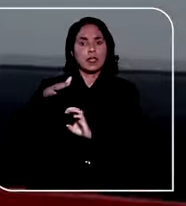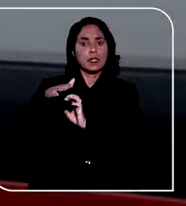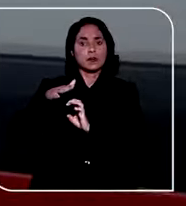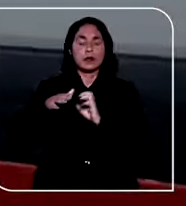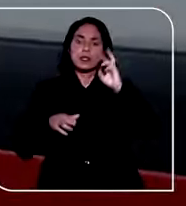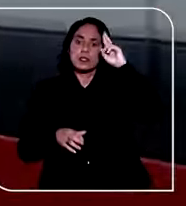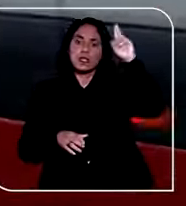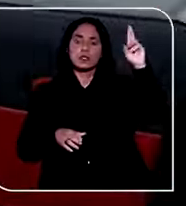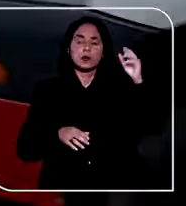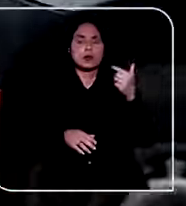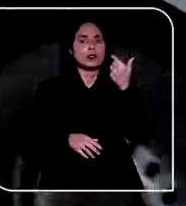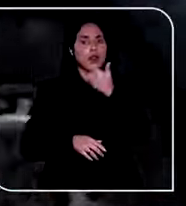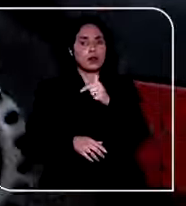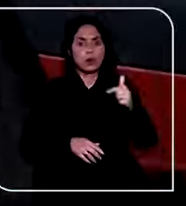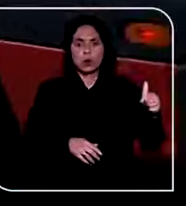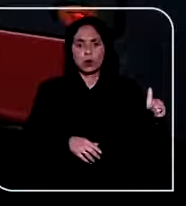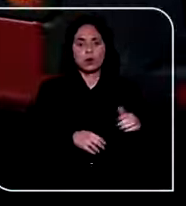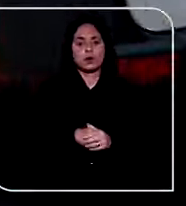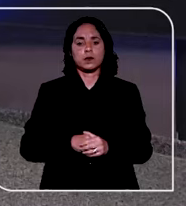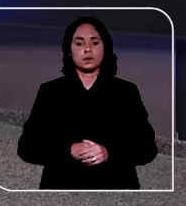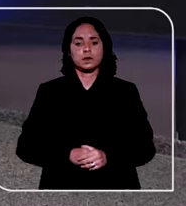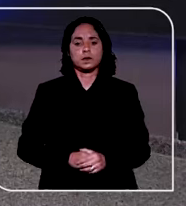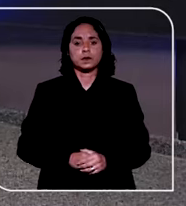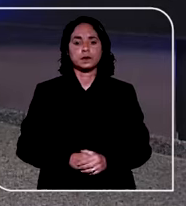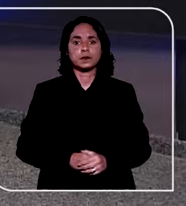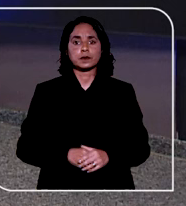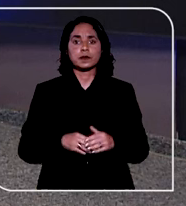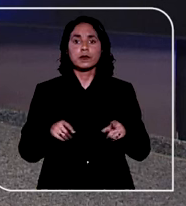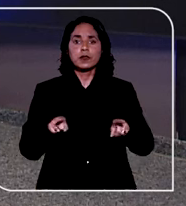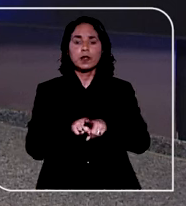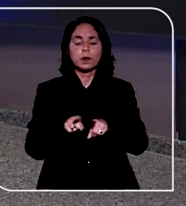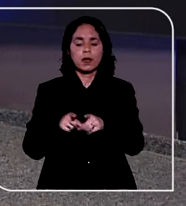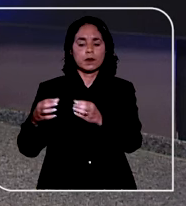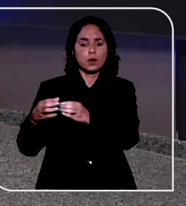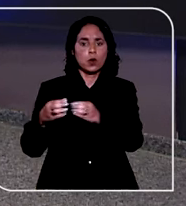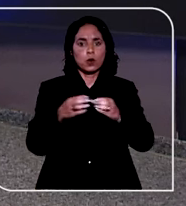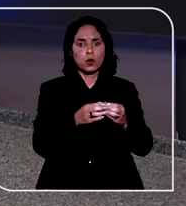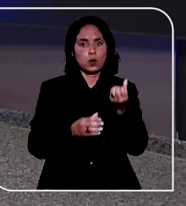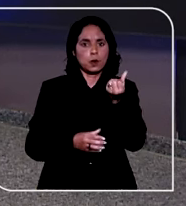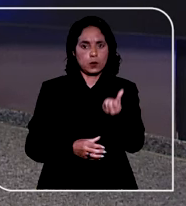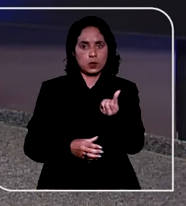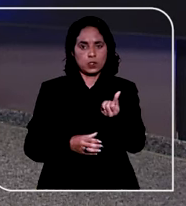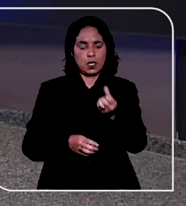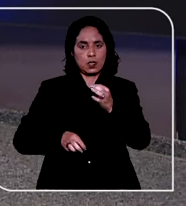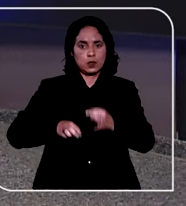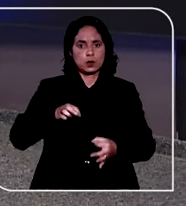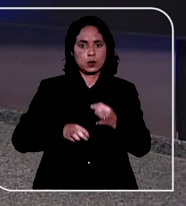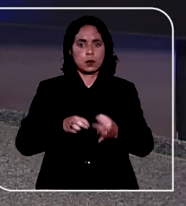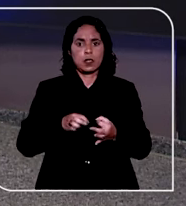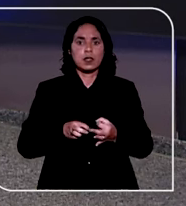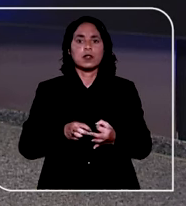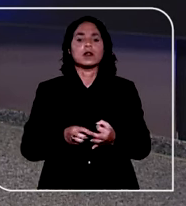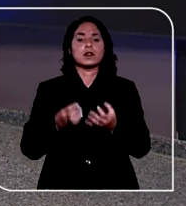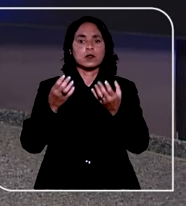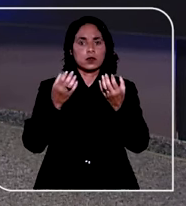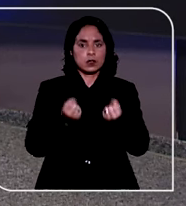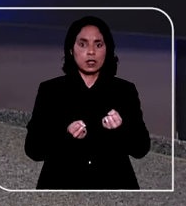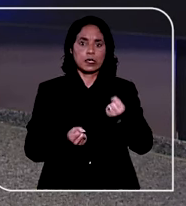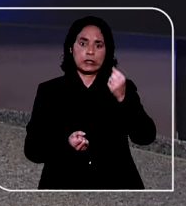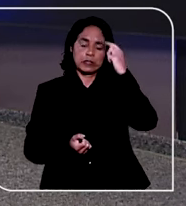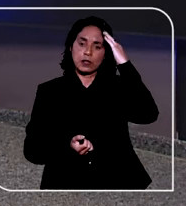credenciado ou não pelo plano na sexta turma os ministros reconheceram invasão ilegal de